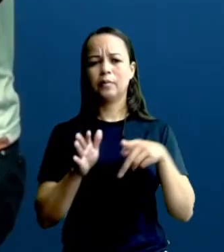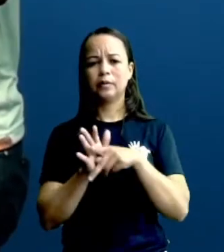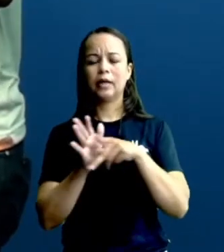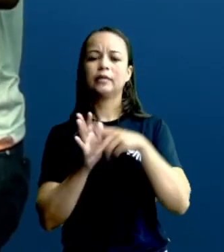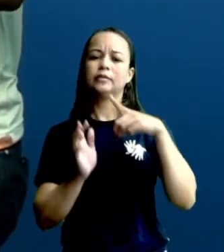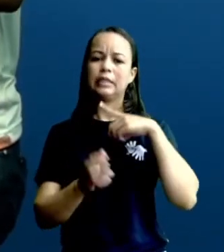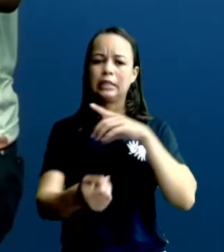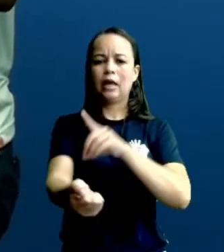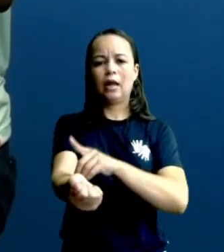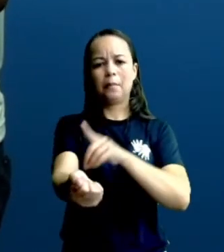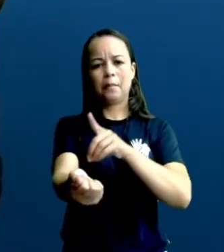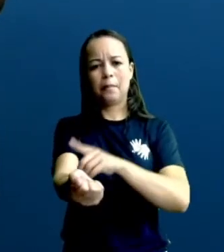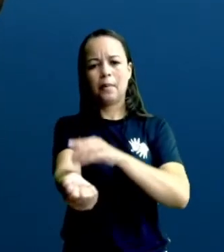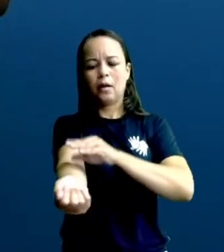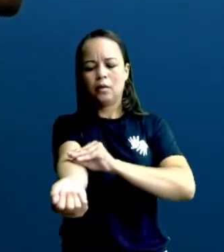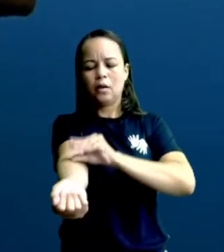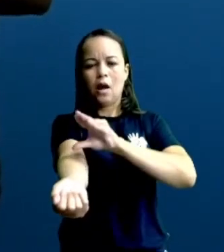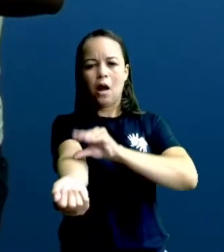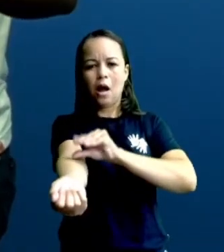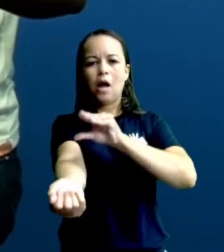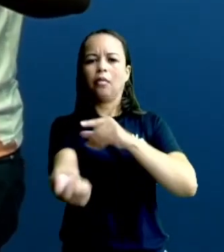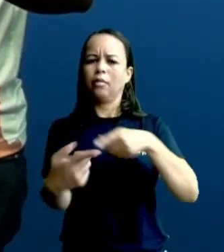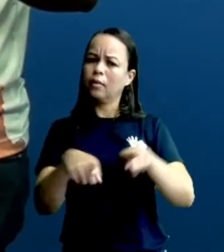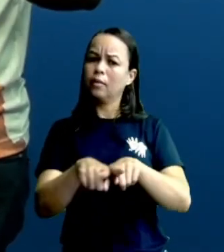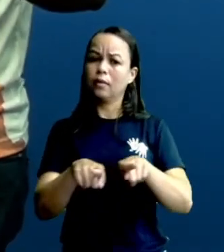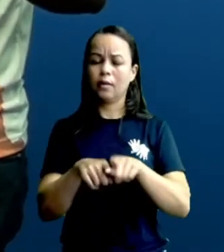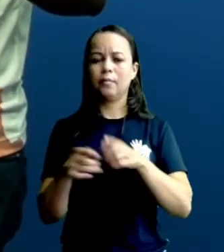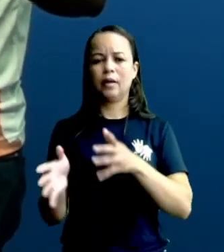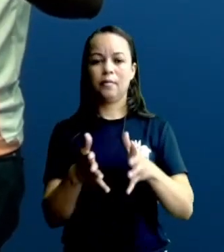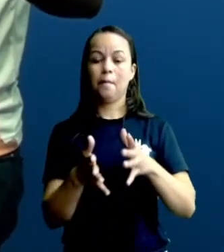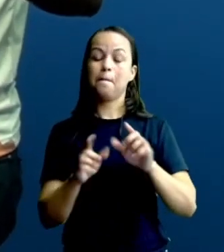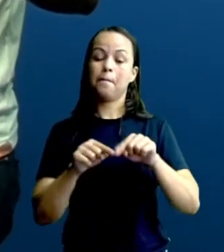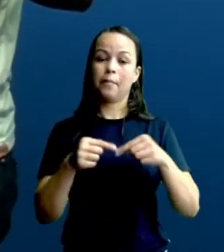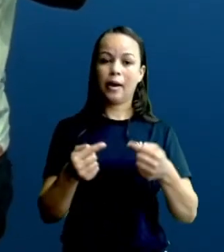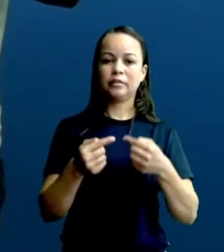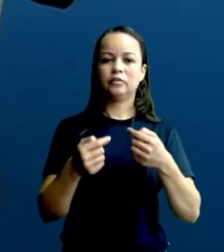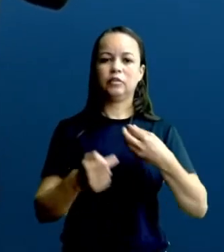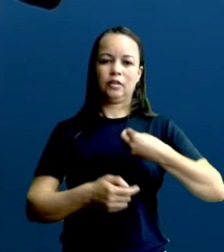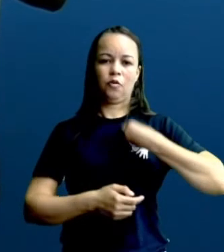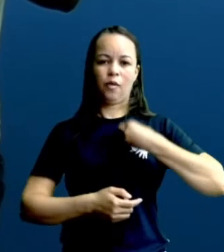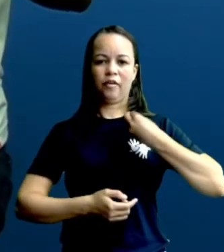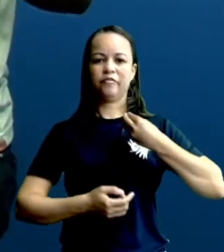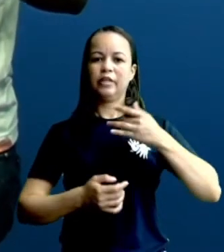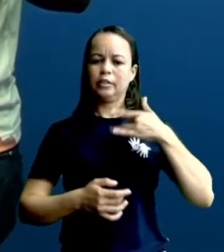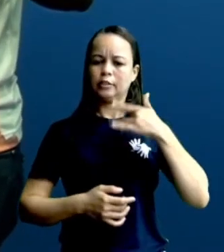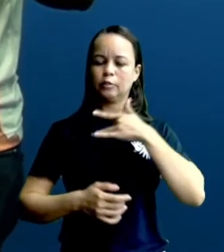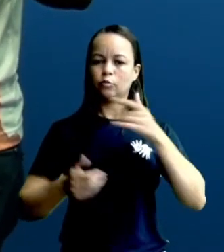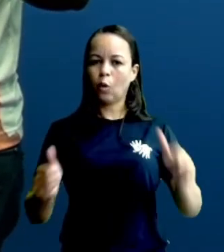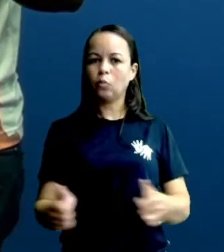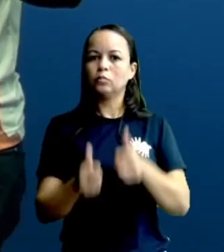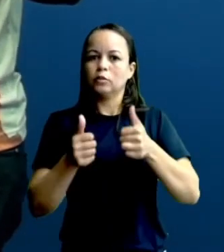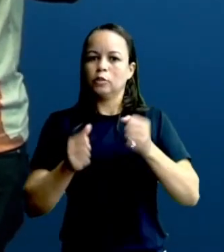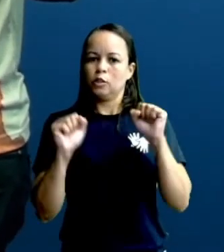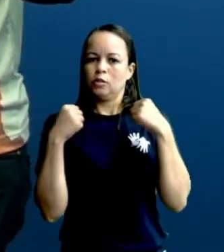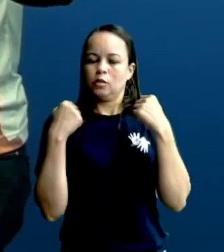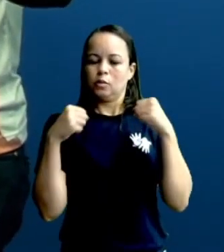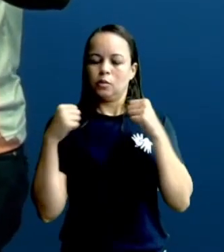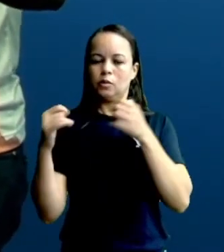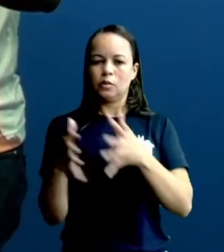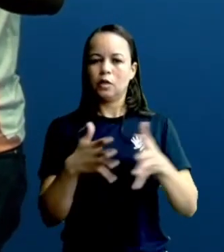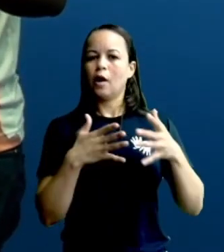hipertensão também. Mas se você leva uma vida de hábitos saudáveis, você não permite condições no seu organismo para que